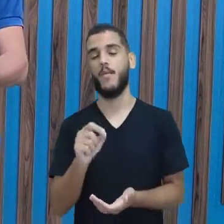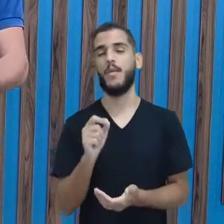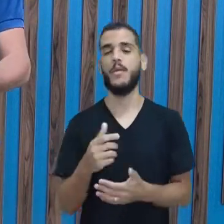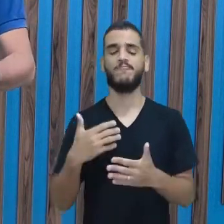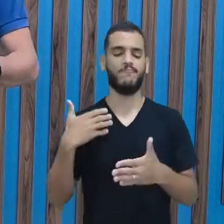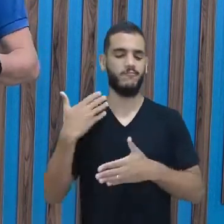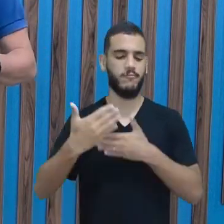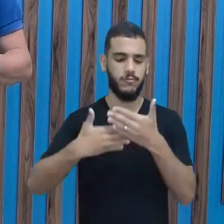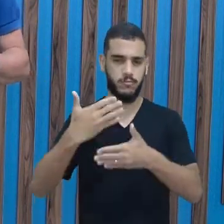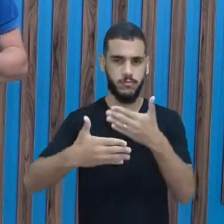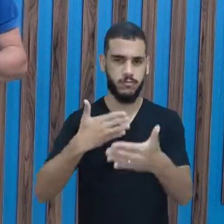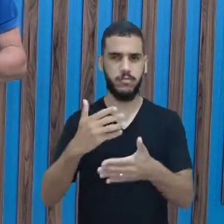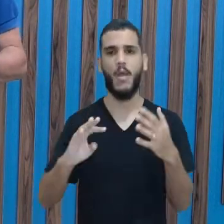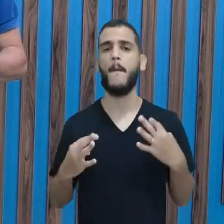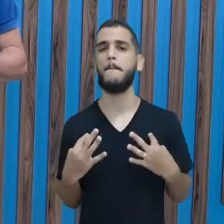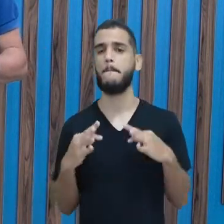avanços